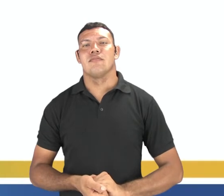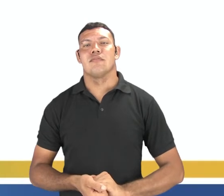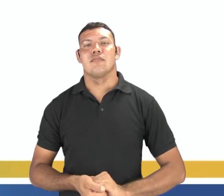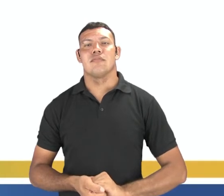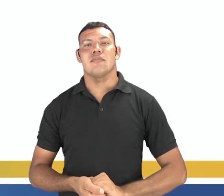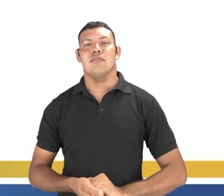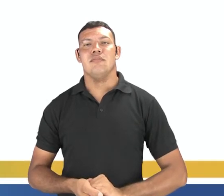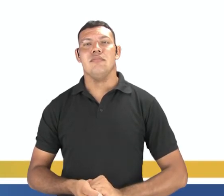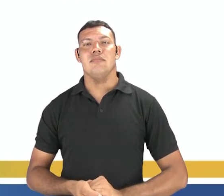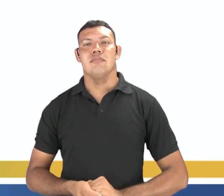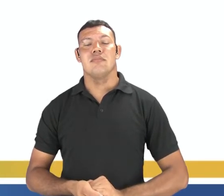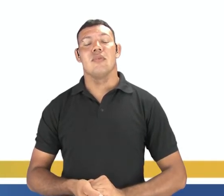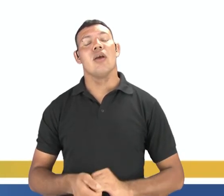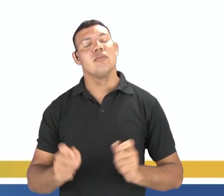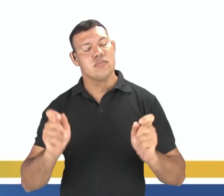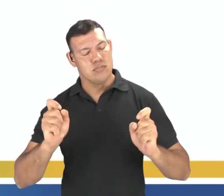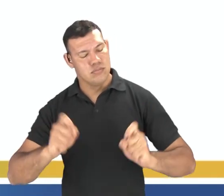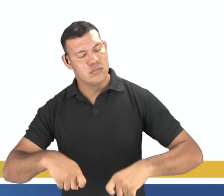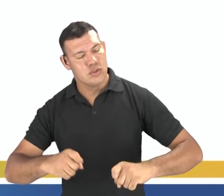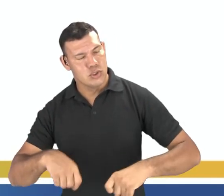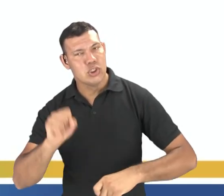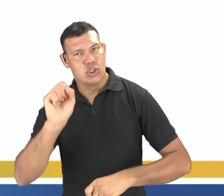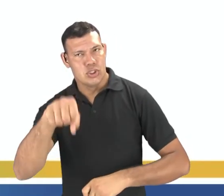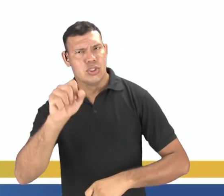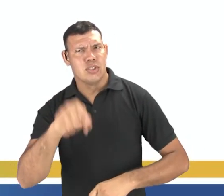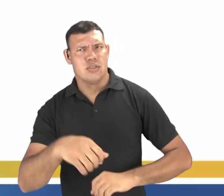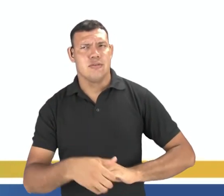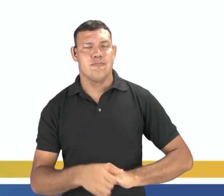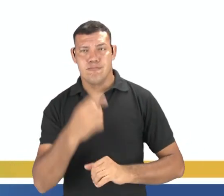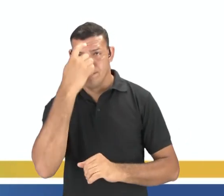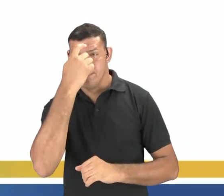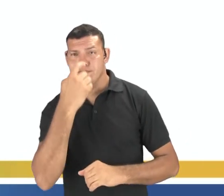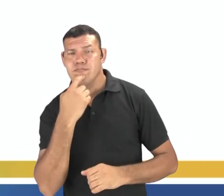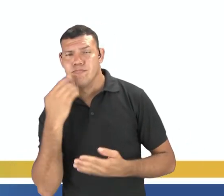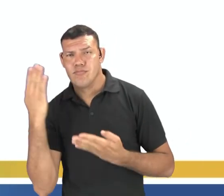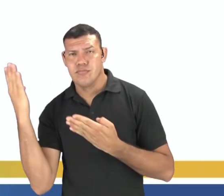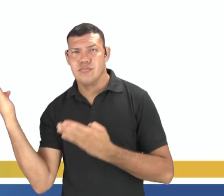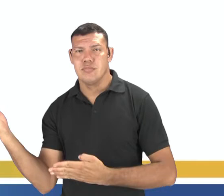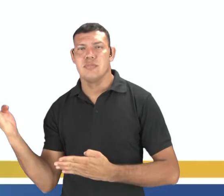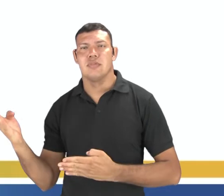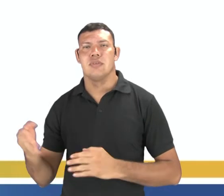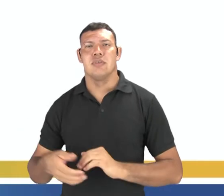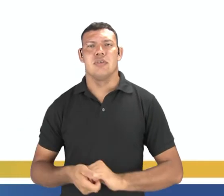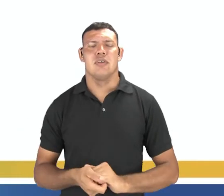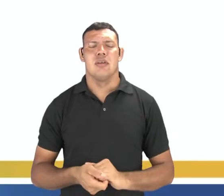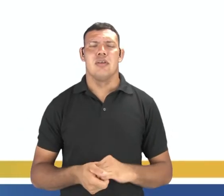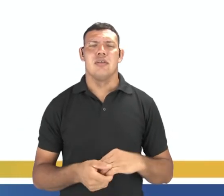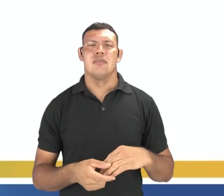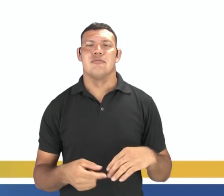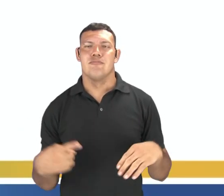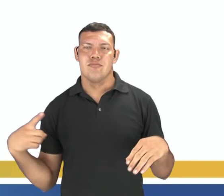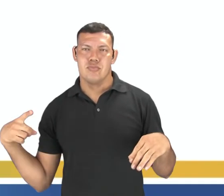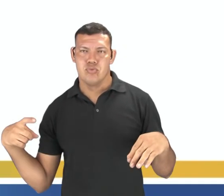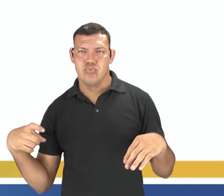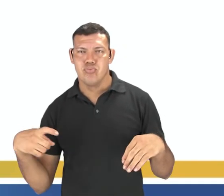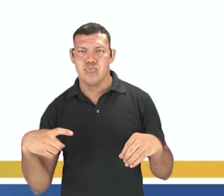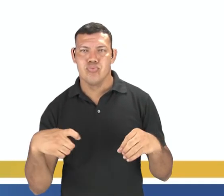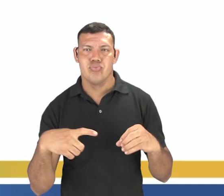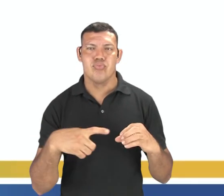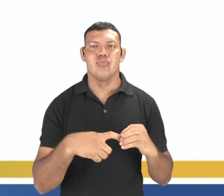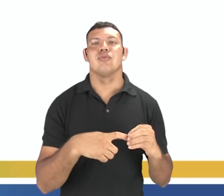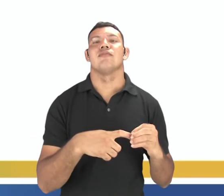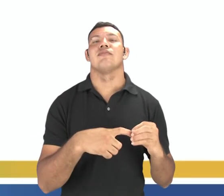tubária. Então, nós podemos ver aí na imagem, desde a entrada do espermatozoide do